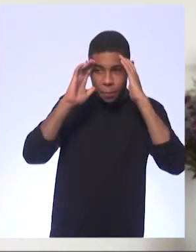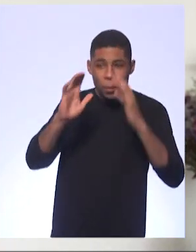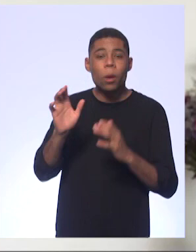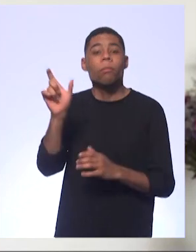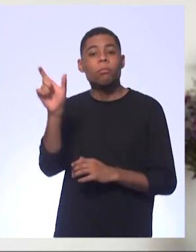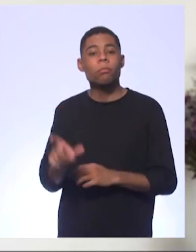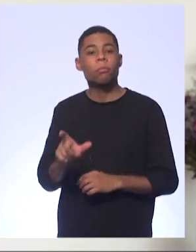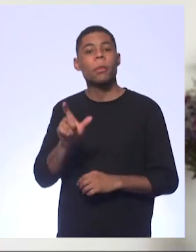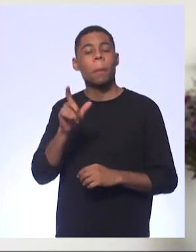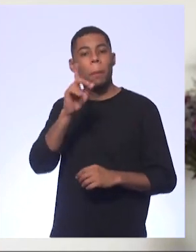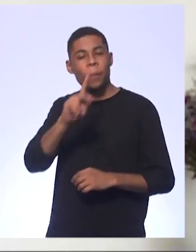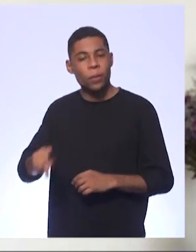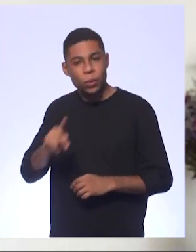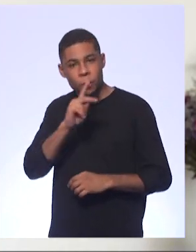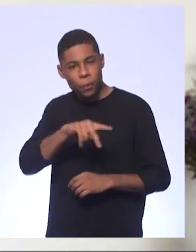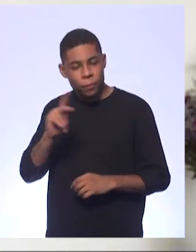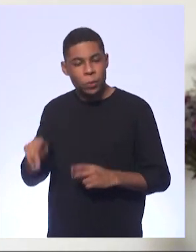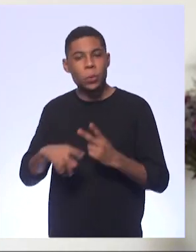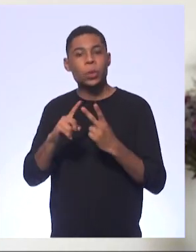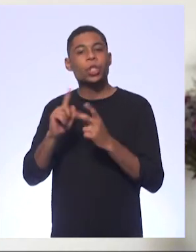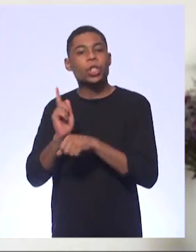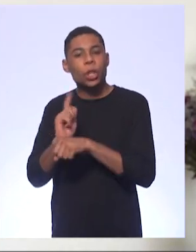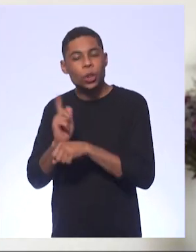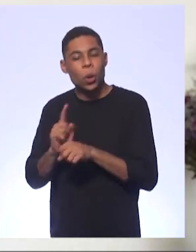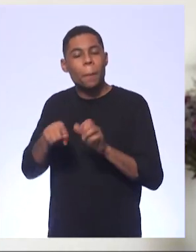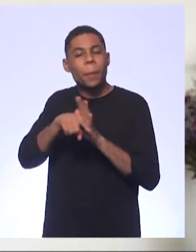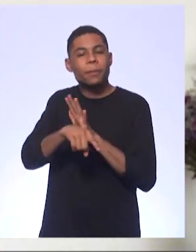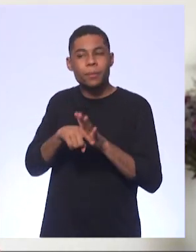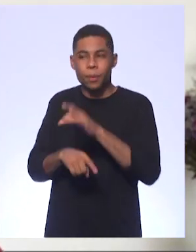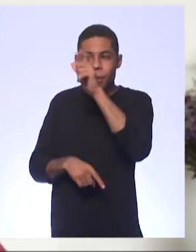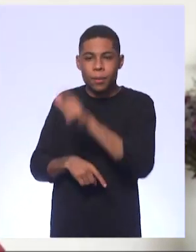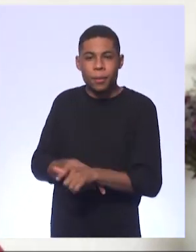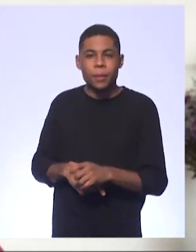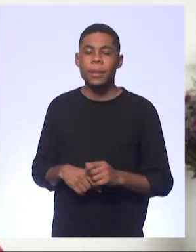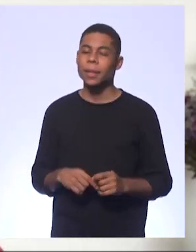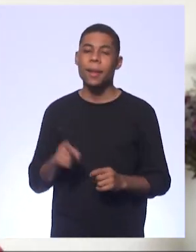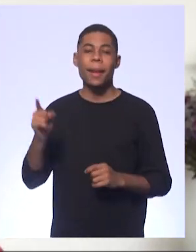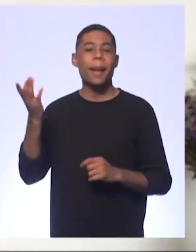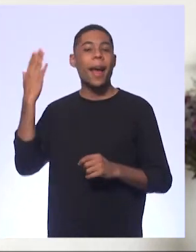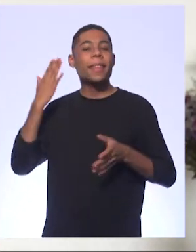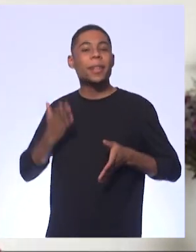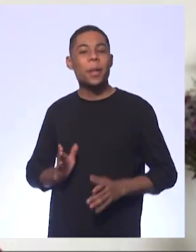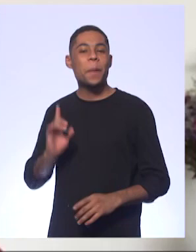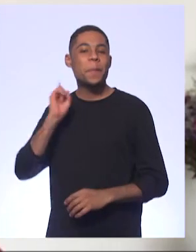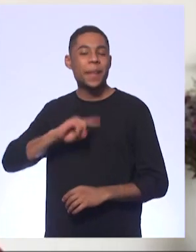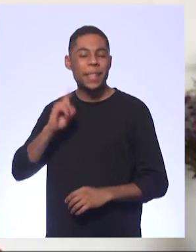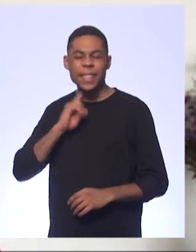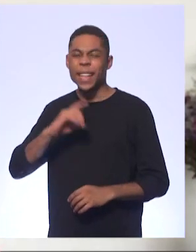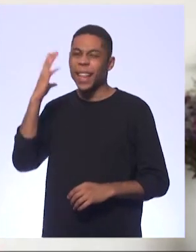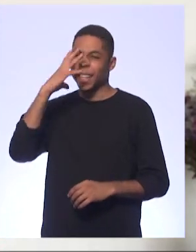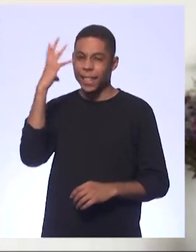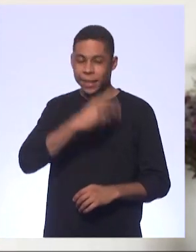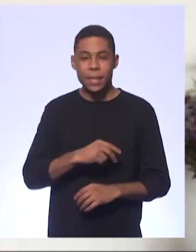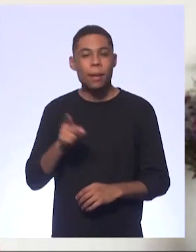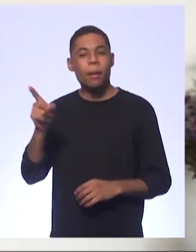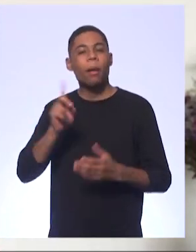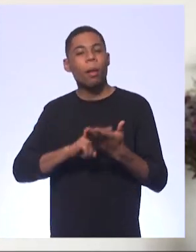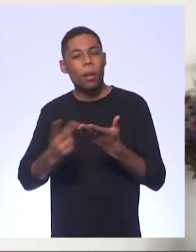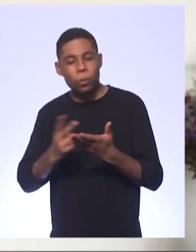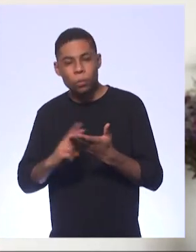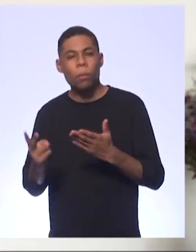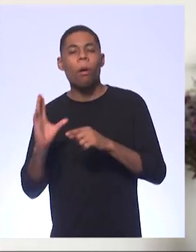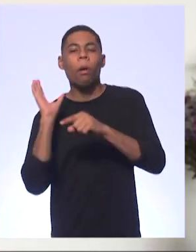como pesquisador, como gestor, uma pessoa, um mineiro lindo que traduz,